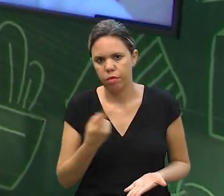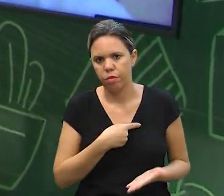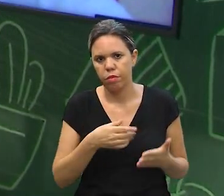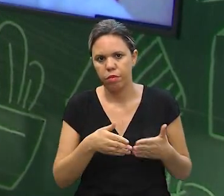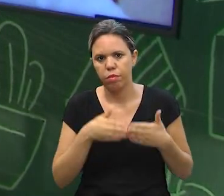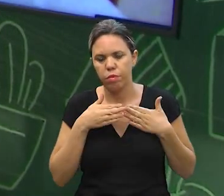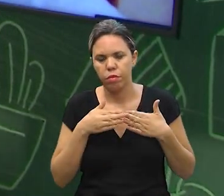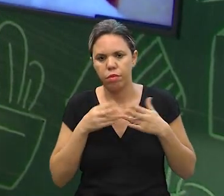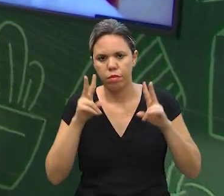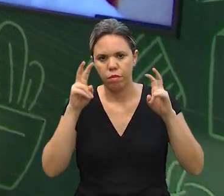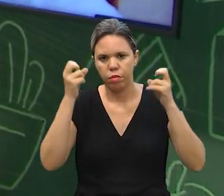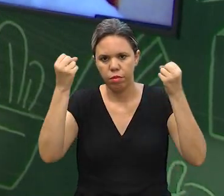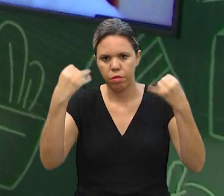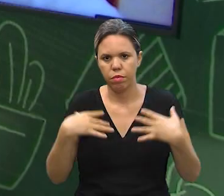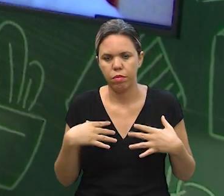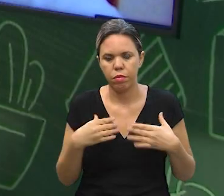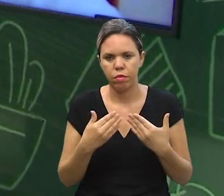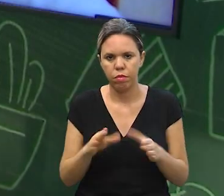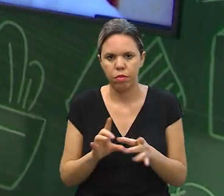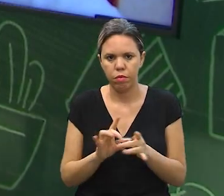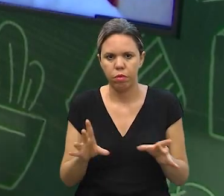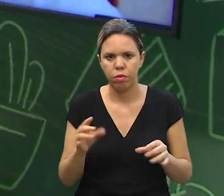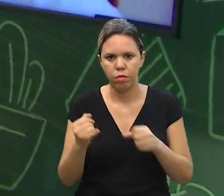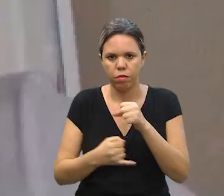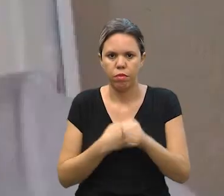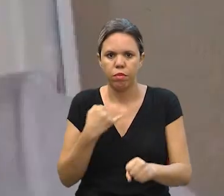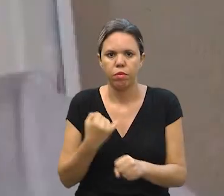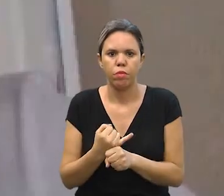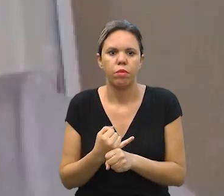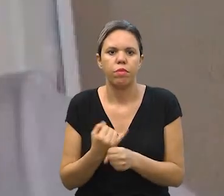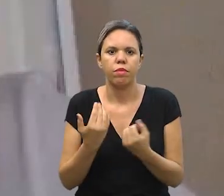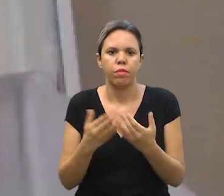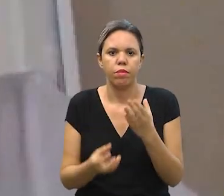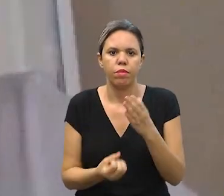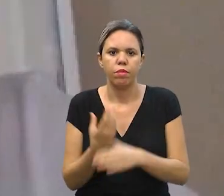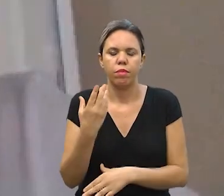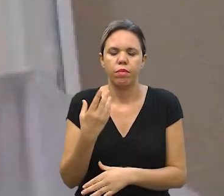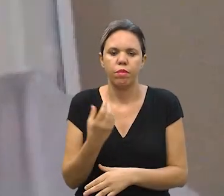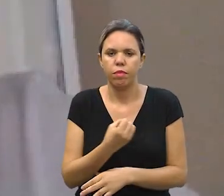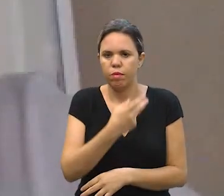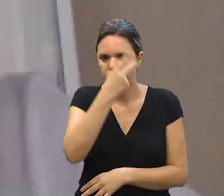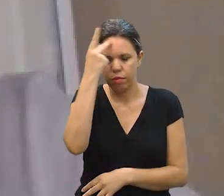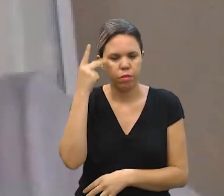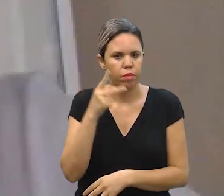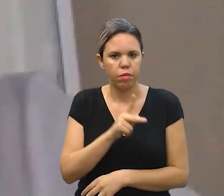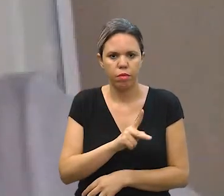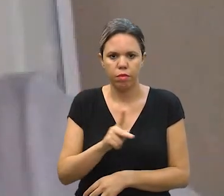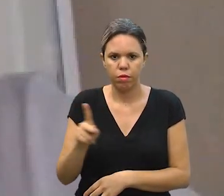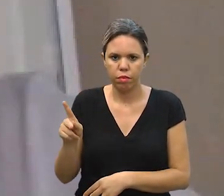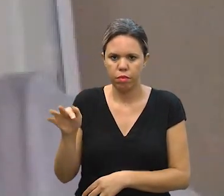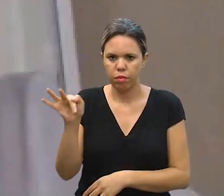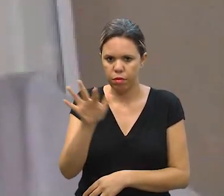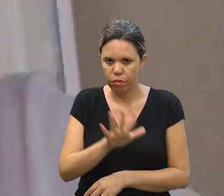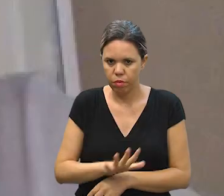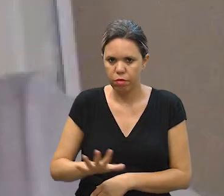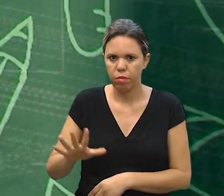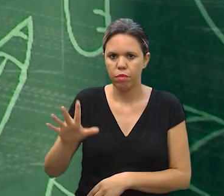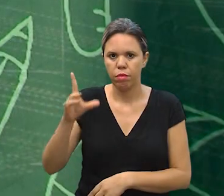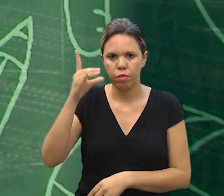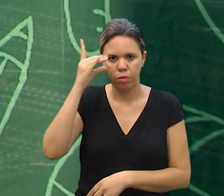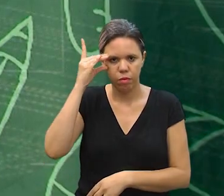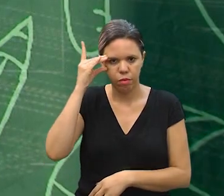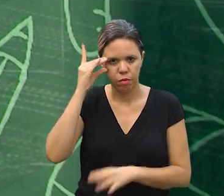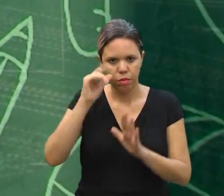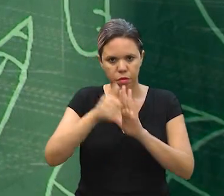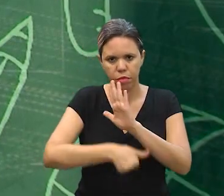por favor, a respeito do lançamento virtual do livro, que contou, inclusive, com o presidente da Federação de Síndrome de Down